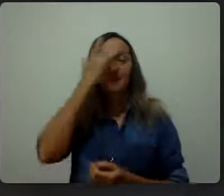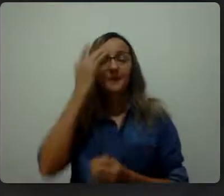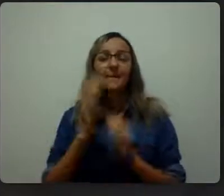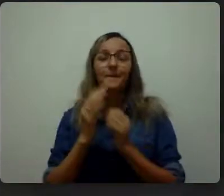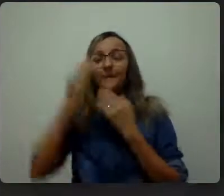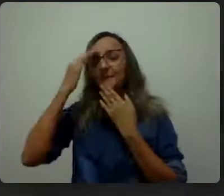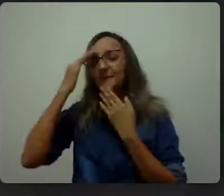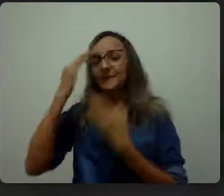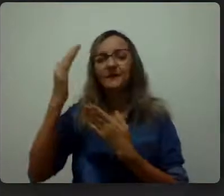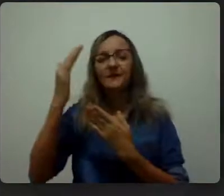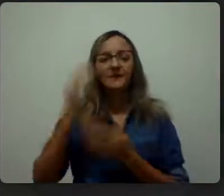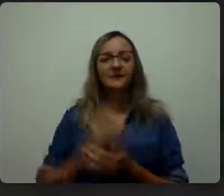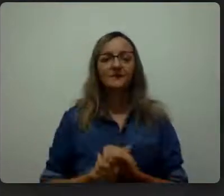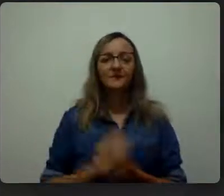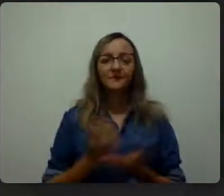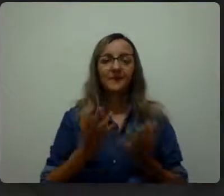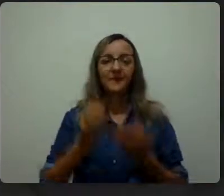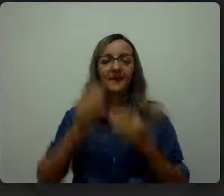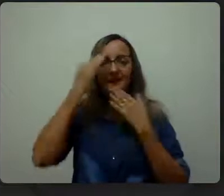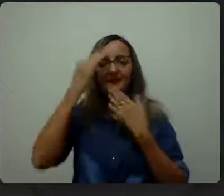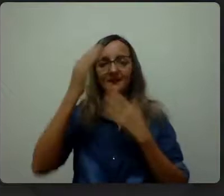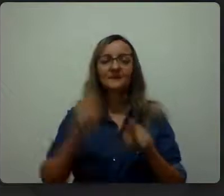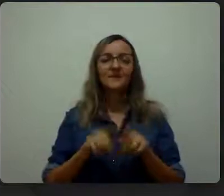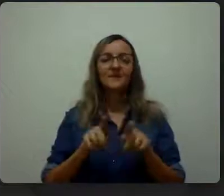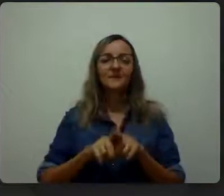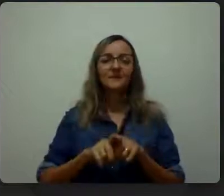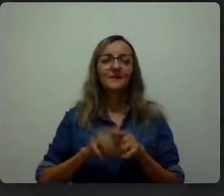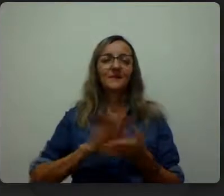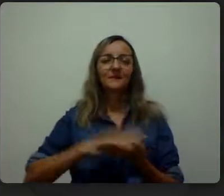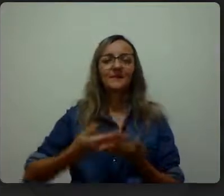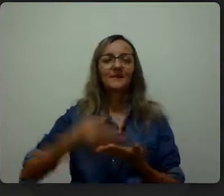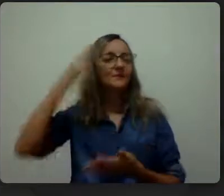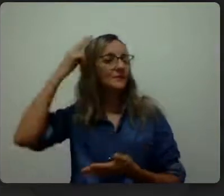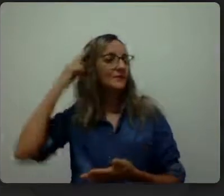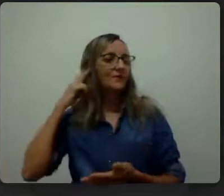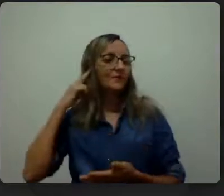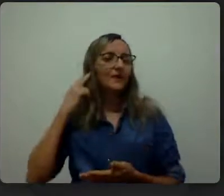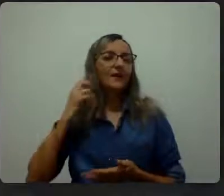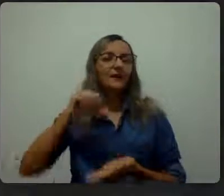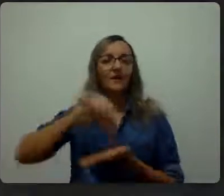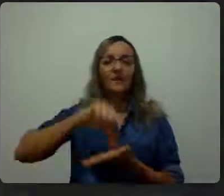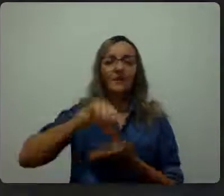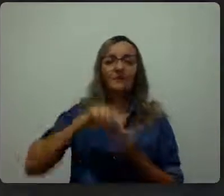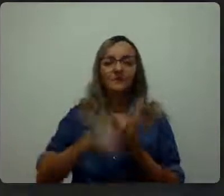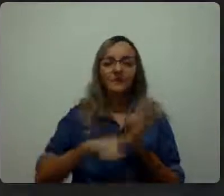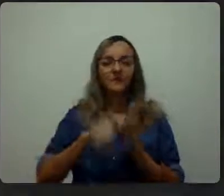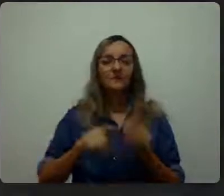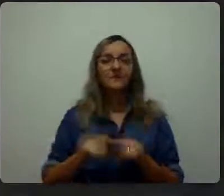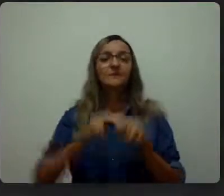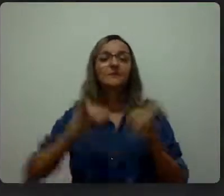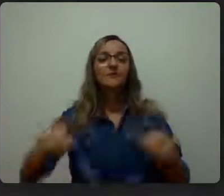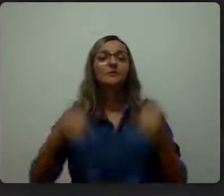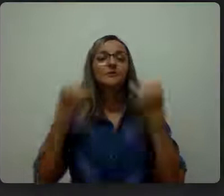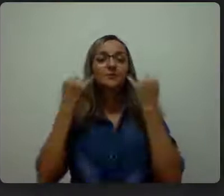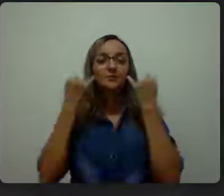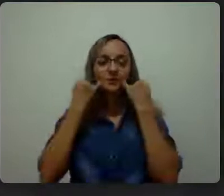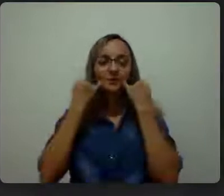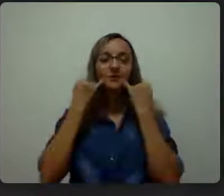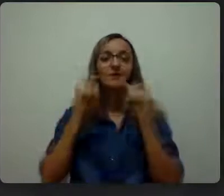fazer. Até lá no domingo, então, nas três lives, segunda, terça e quarta, essa dupla maravilhosa vai estar